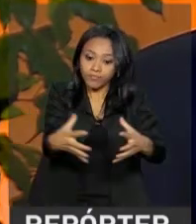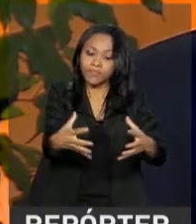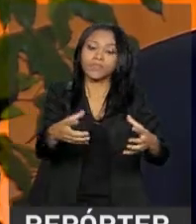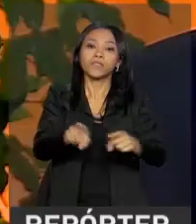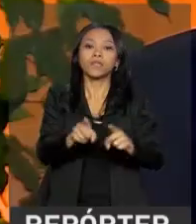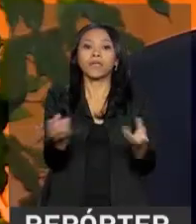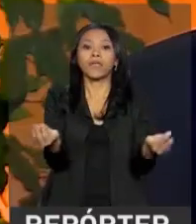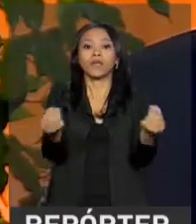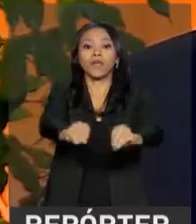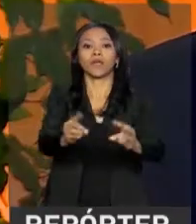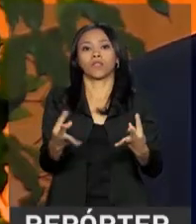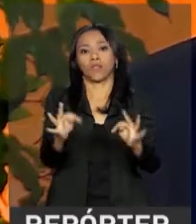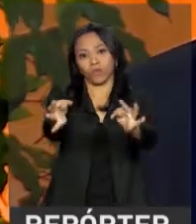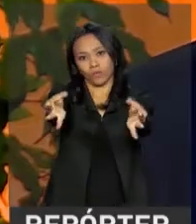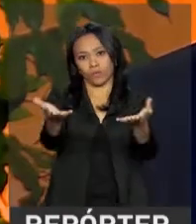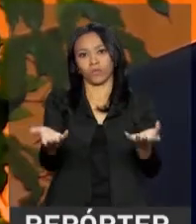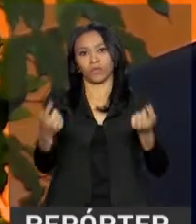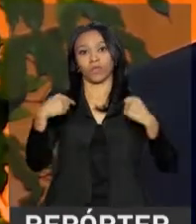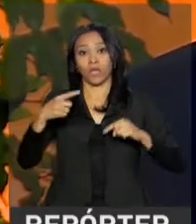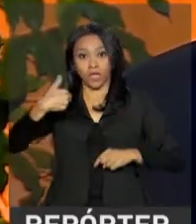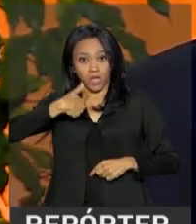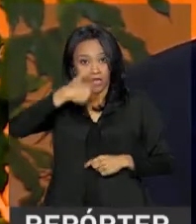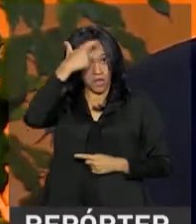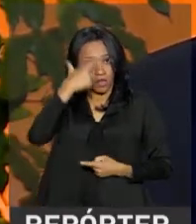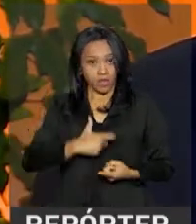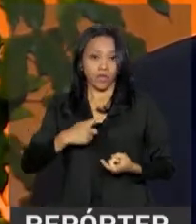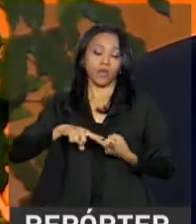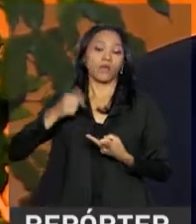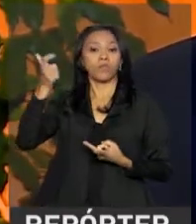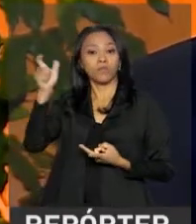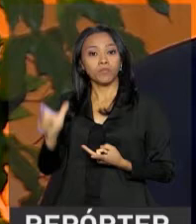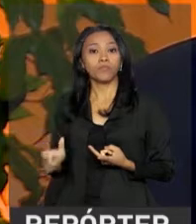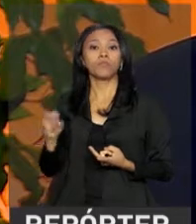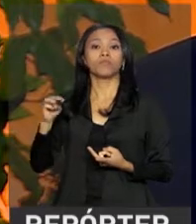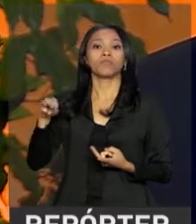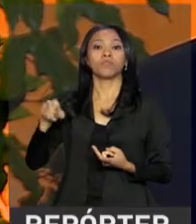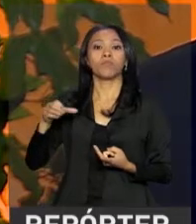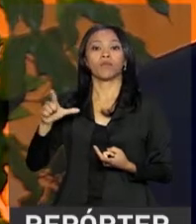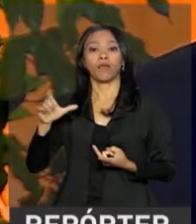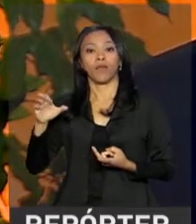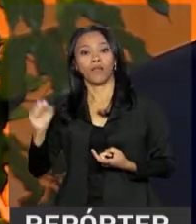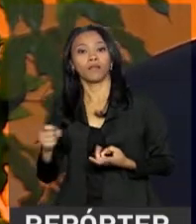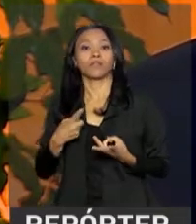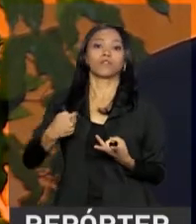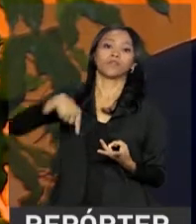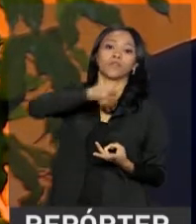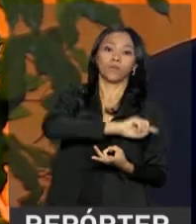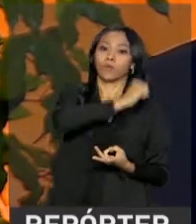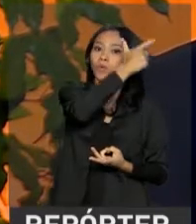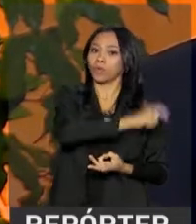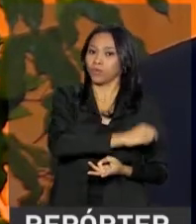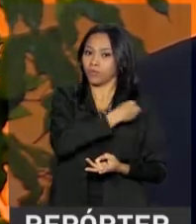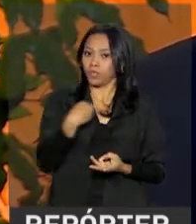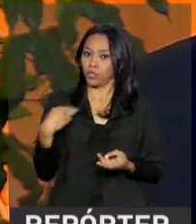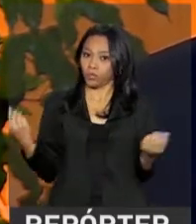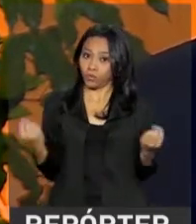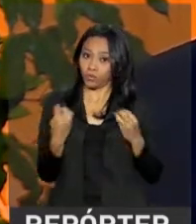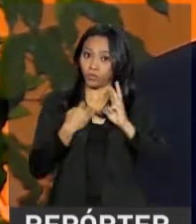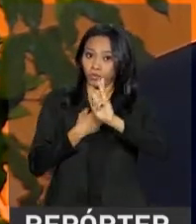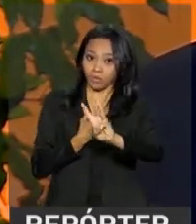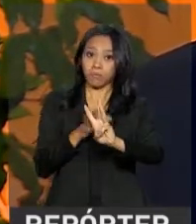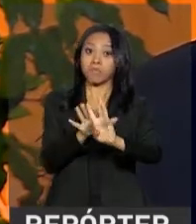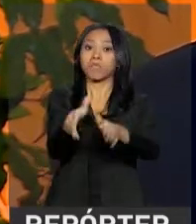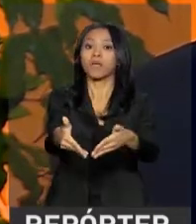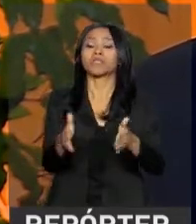tecnologia além disso eu eo ministro meirelles eo ministro fernando coelho participaremos de seminários e conversas é